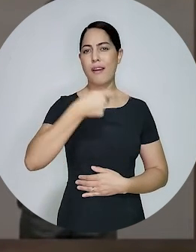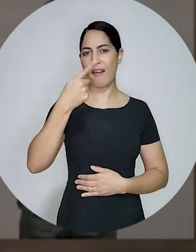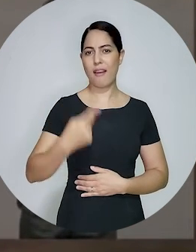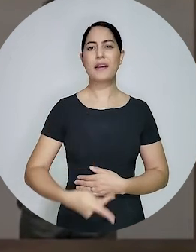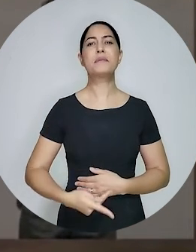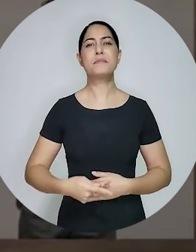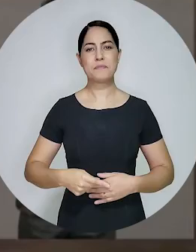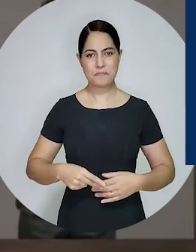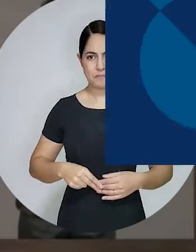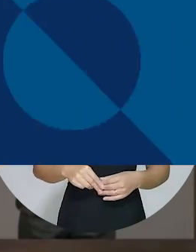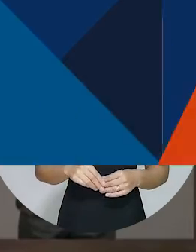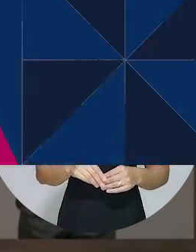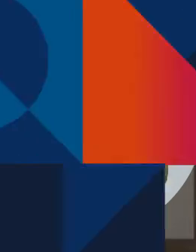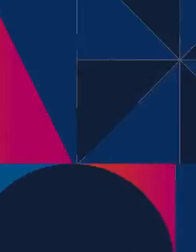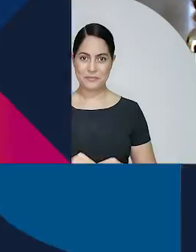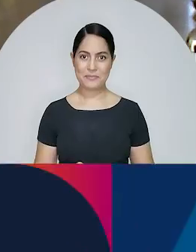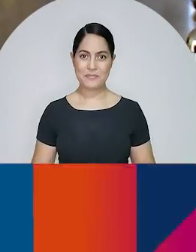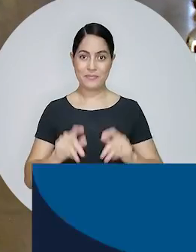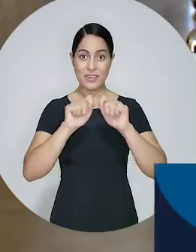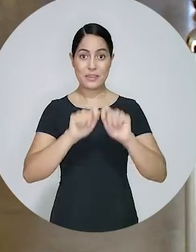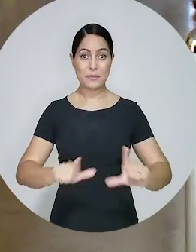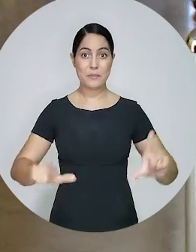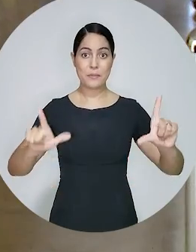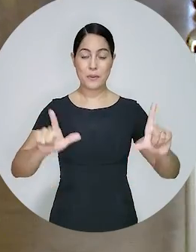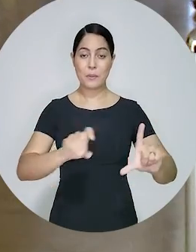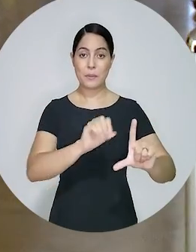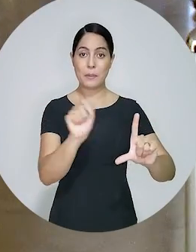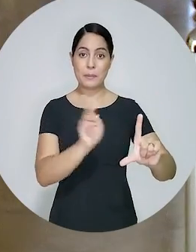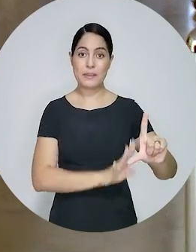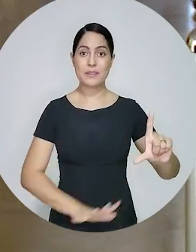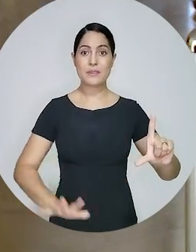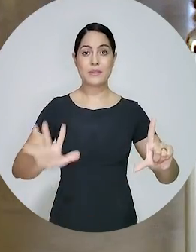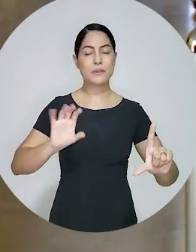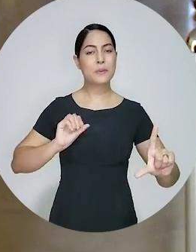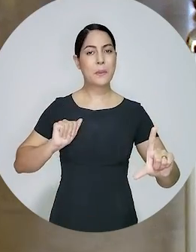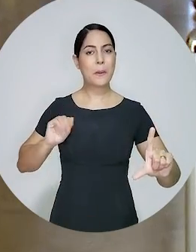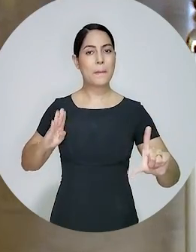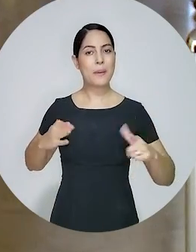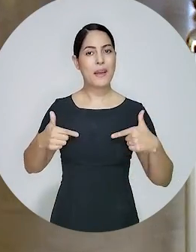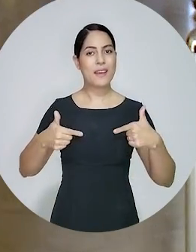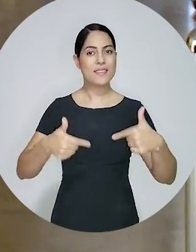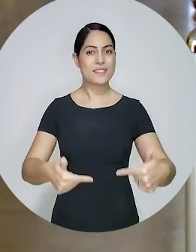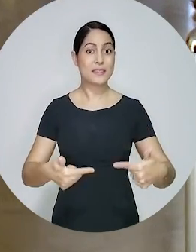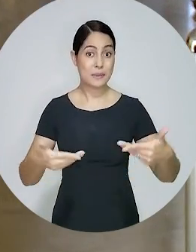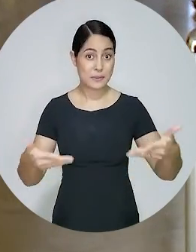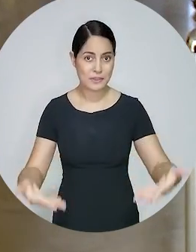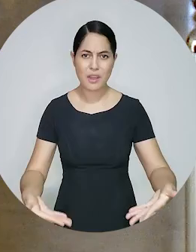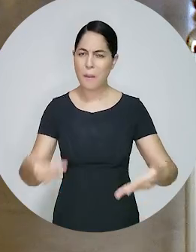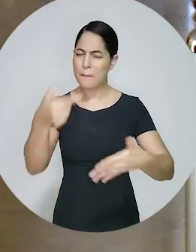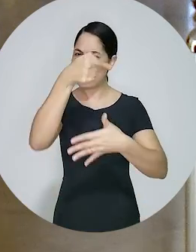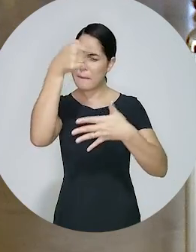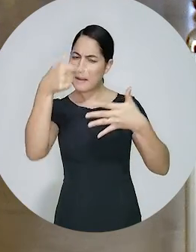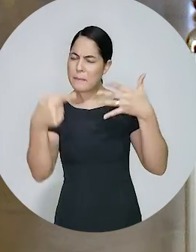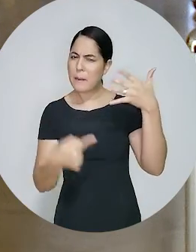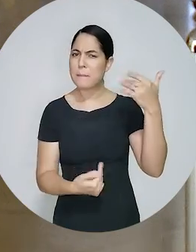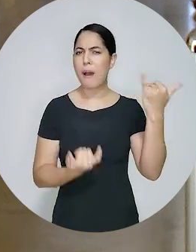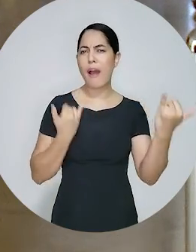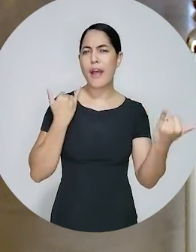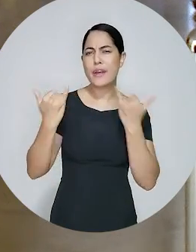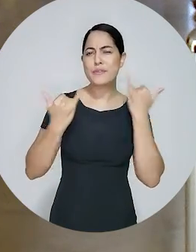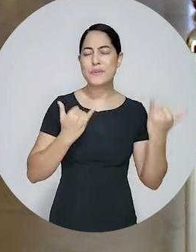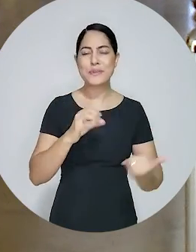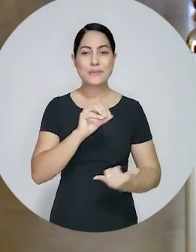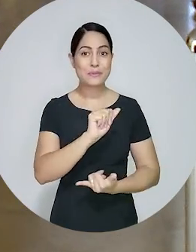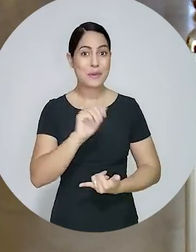jurisdicional nesta Corte Superior. Este programa é mais uma produção da Ordem dos Advogados do Brasil. Aqui você fica